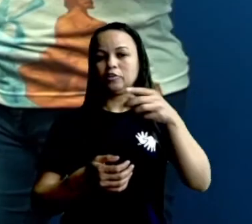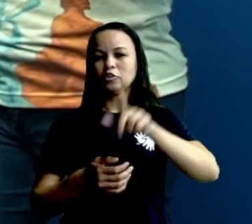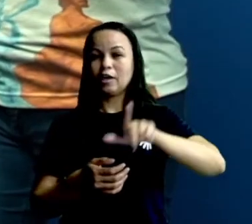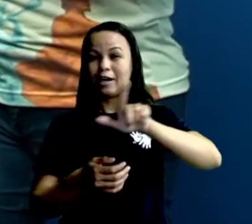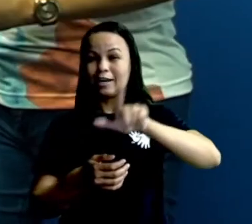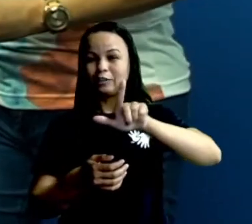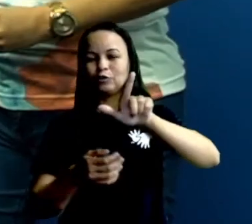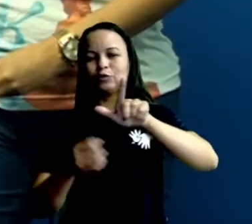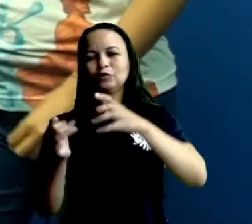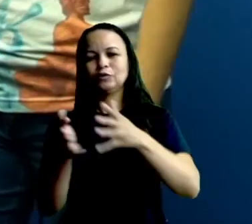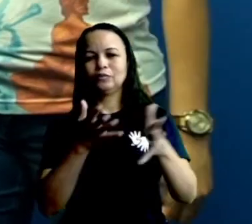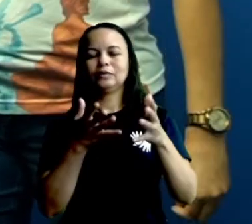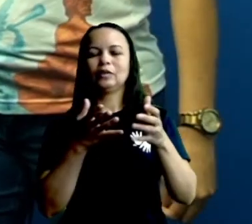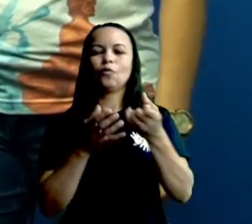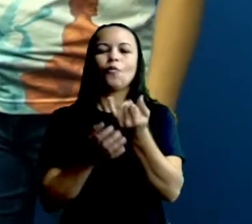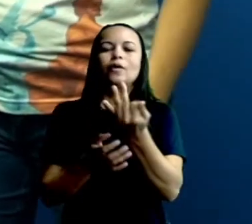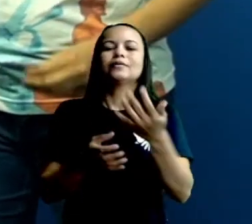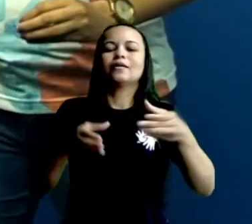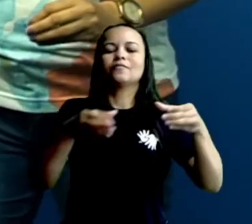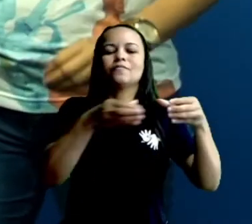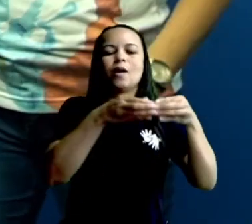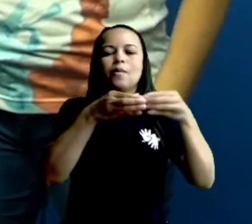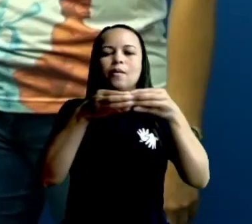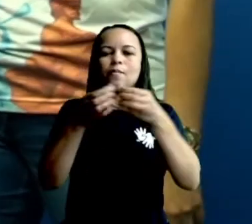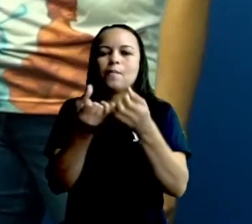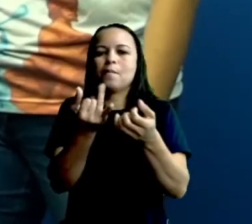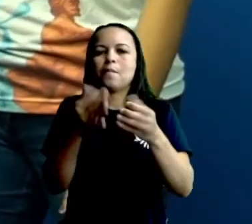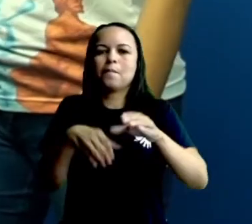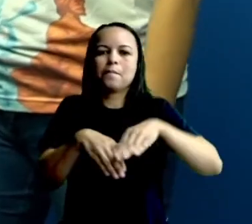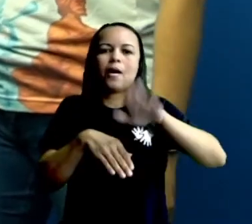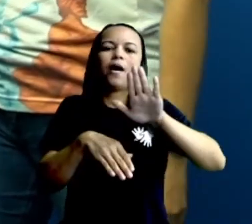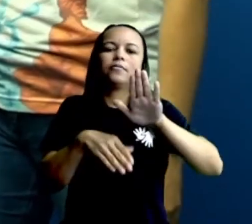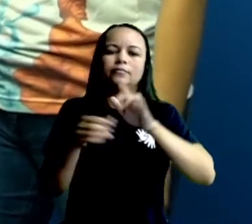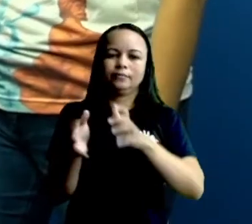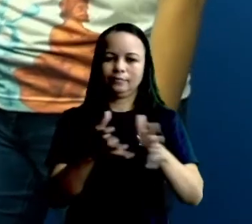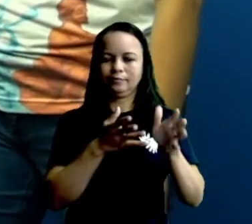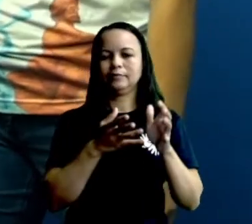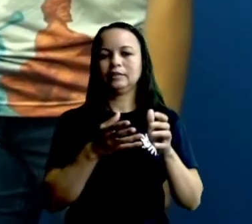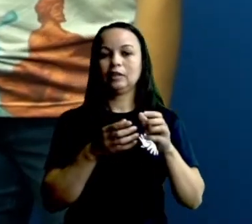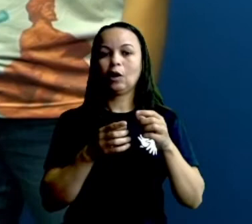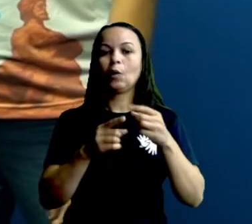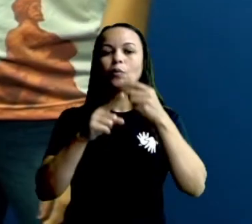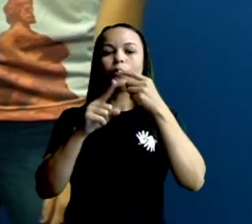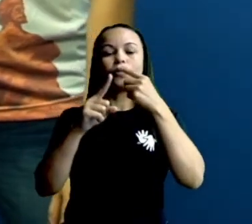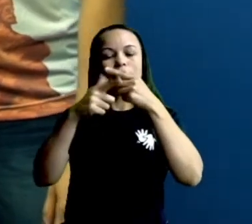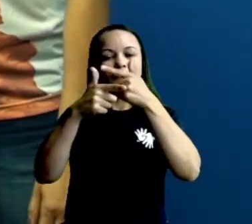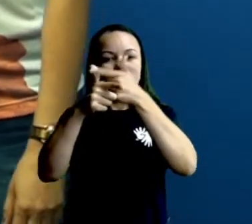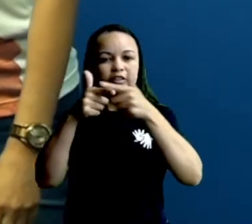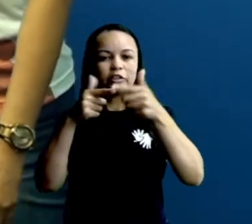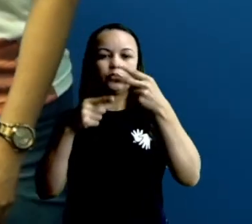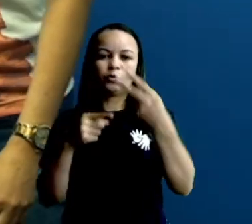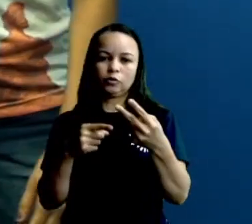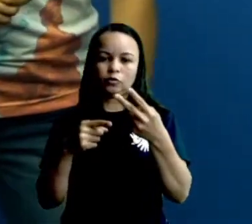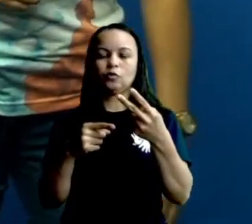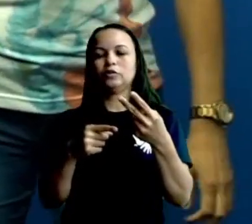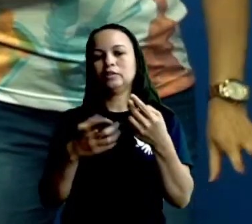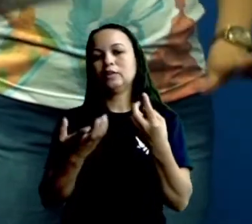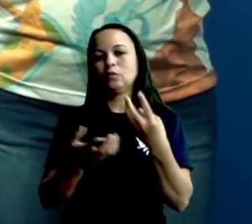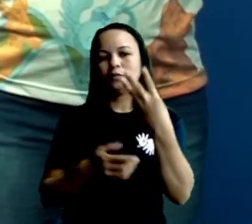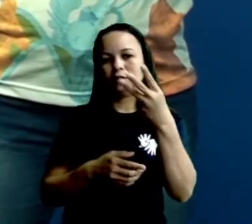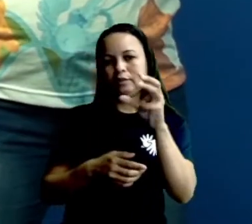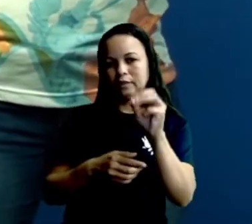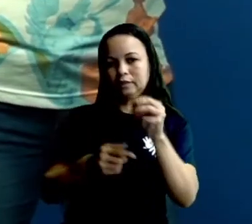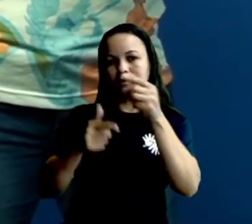né? Então, eu vou aumentar a quantidade de vasilhas, beleza? Então, dividiu por 2, eu vou multiplicar 30 por